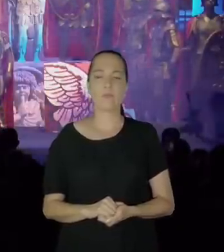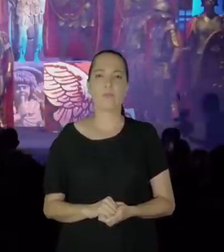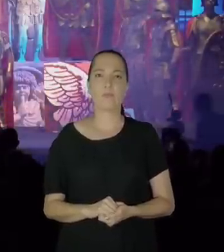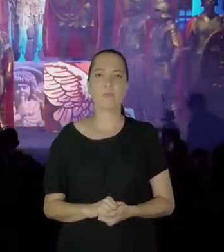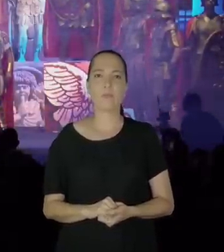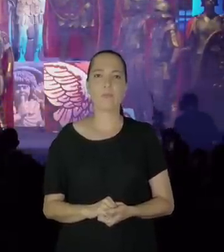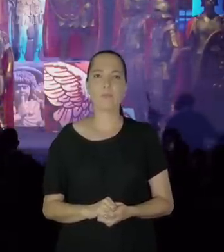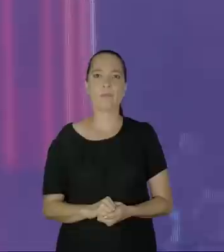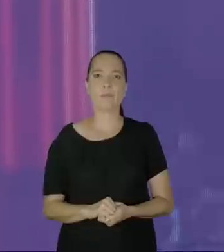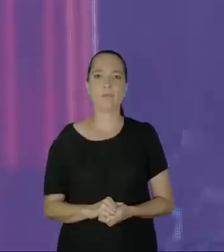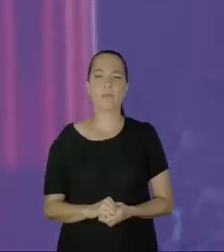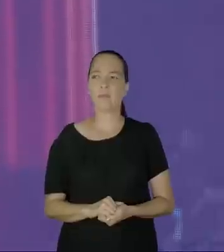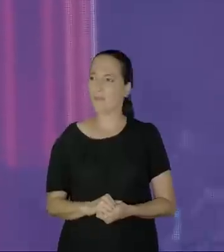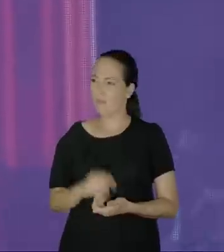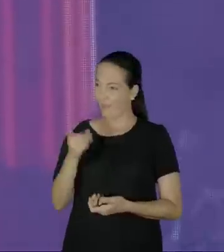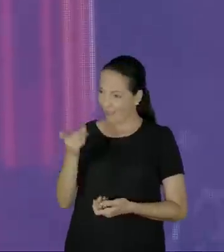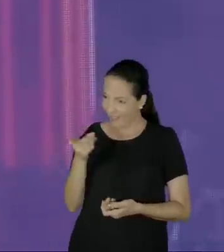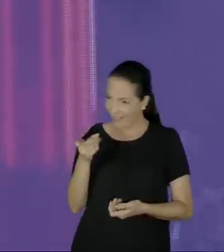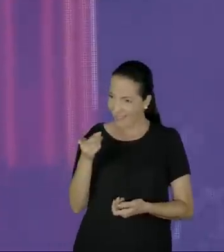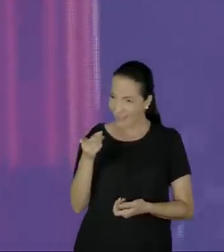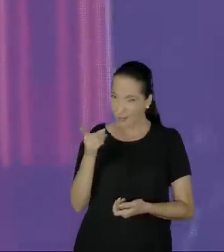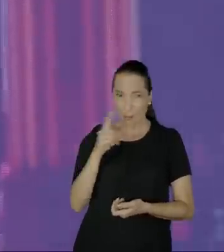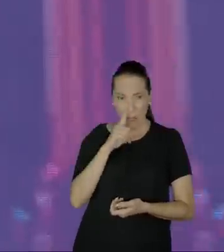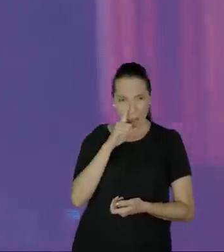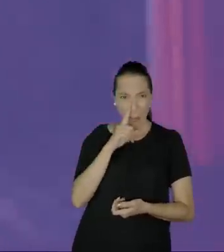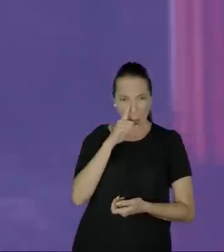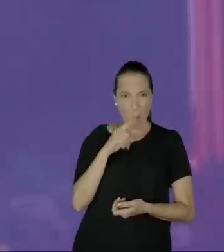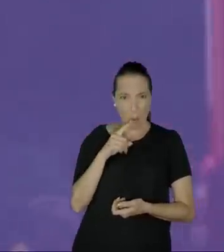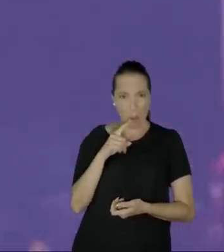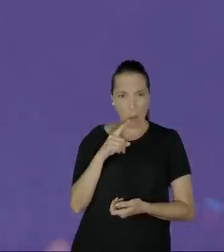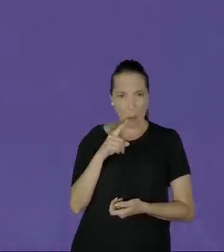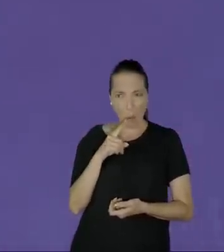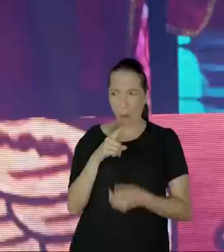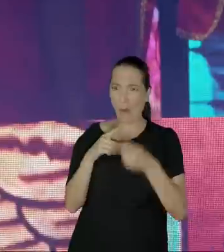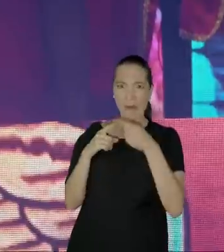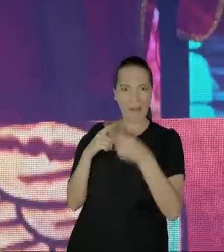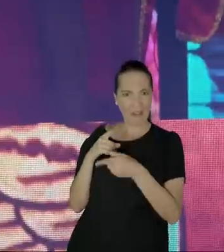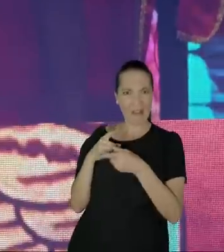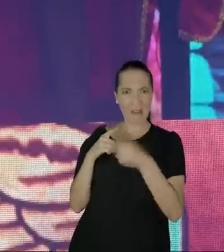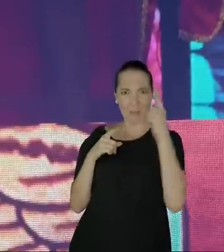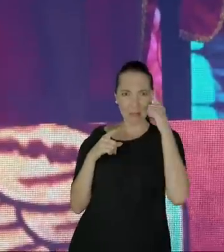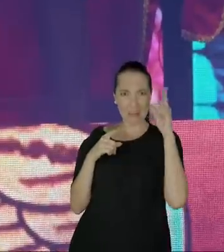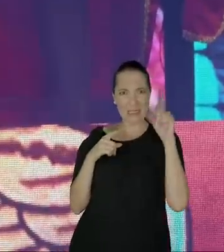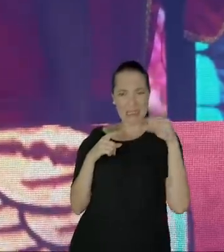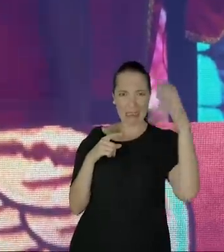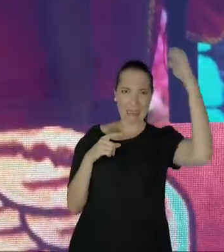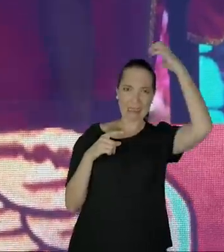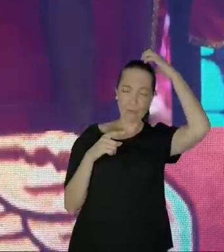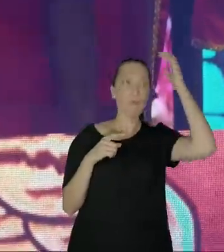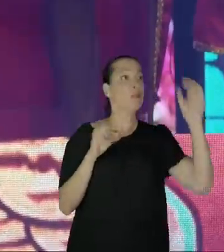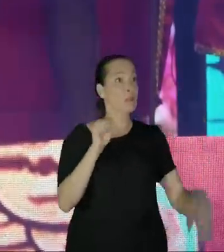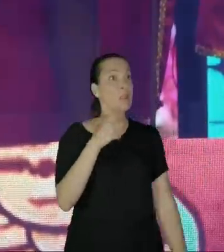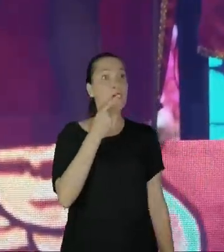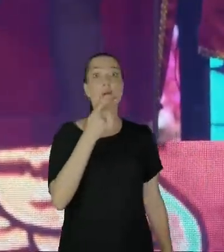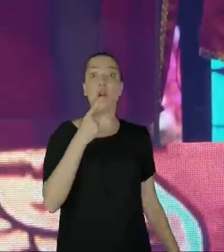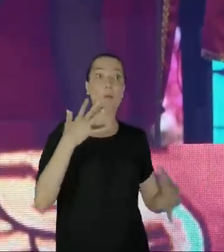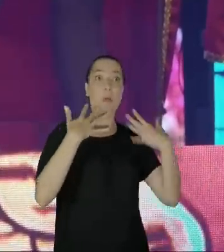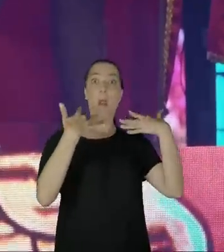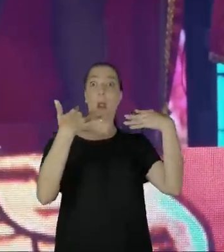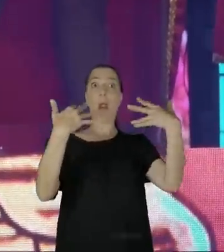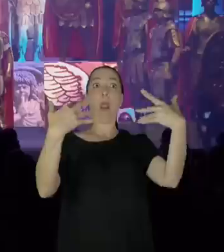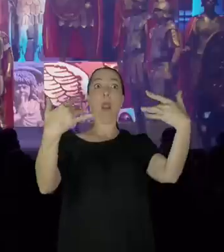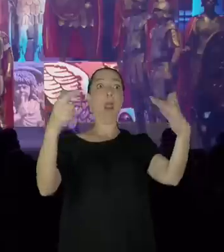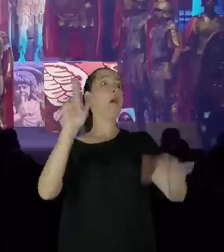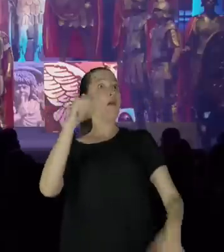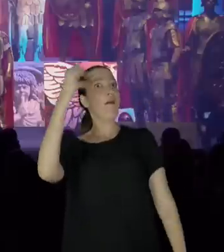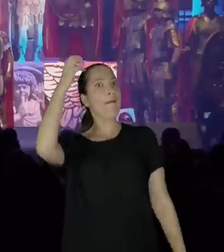Este é o homem que julga tão perigoso? Este é o homem que aspira a ser um rei? Falou várias vezes diante da multidão que é